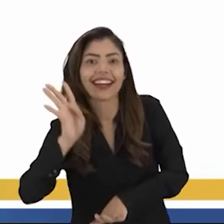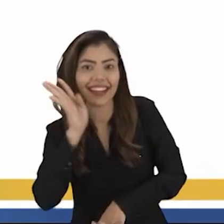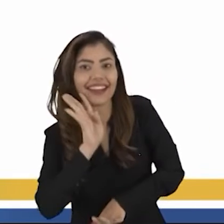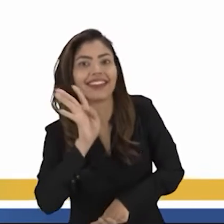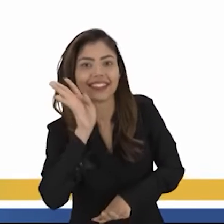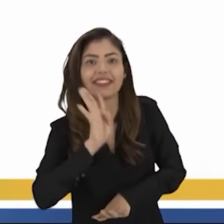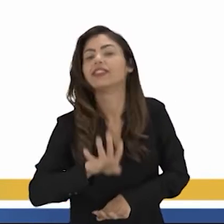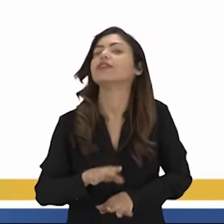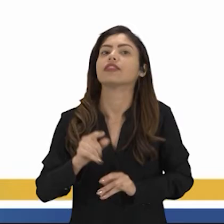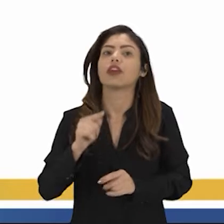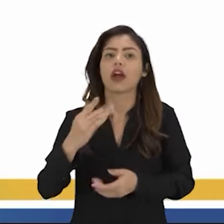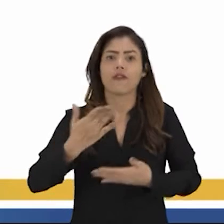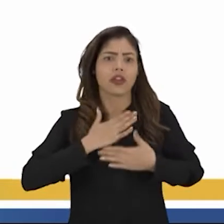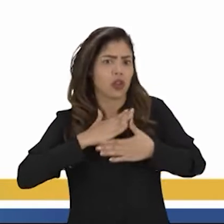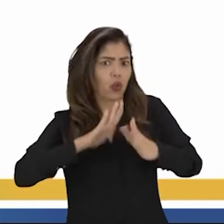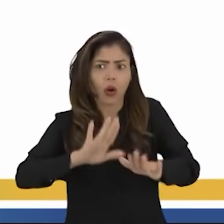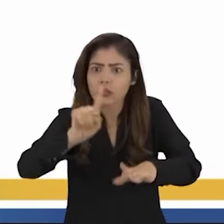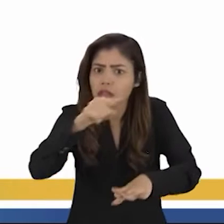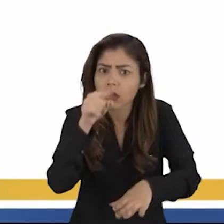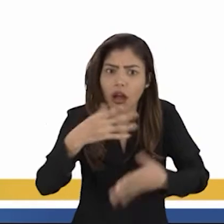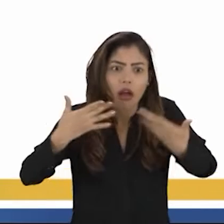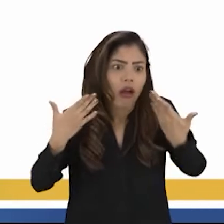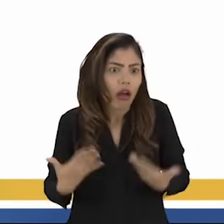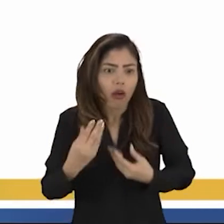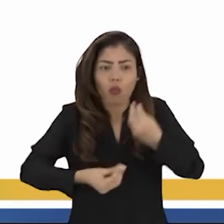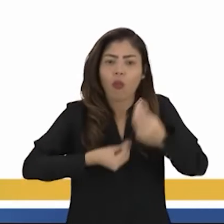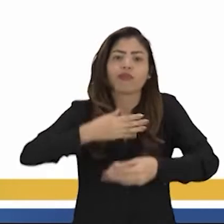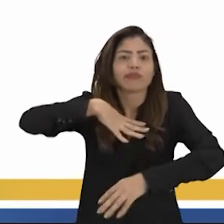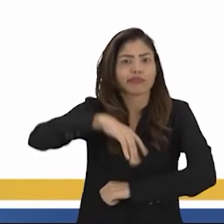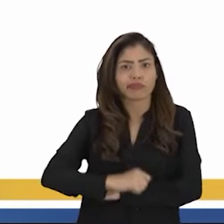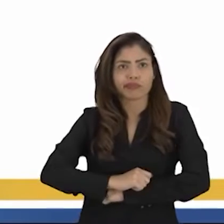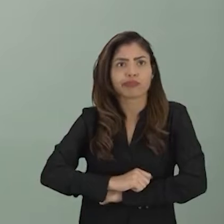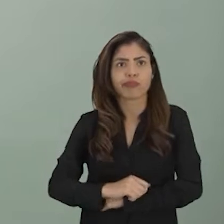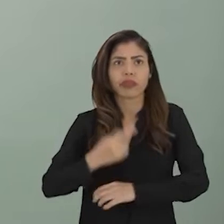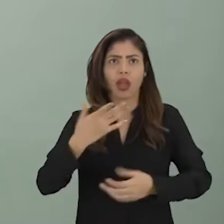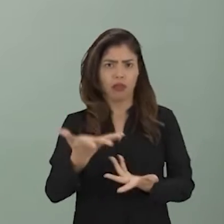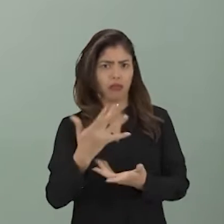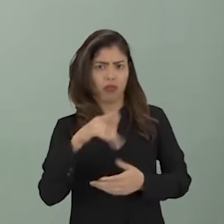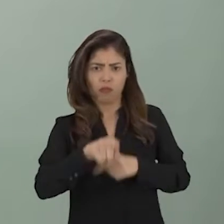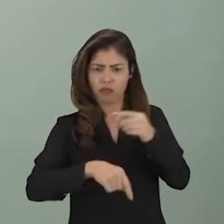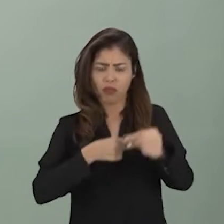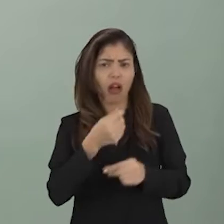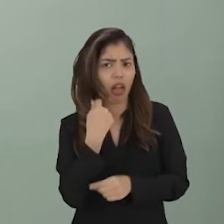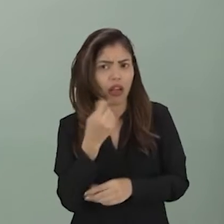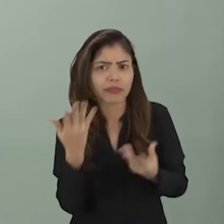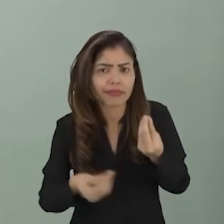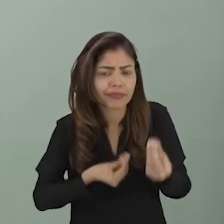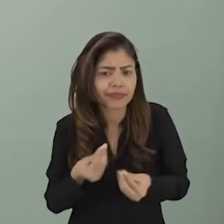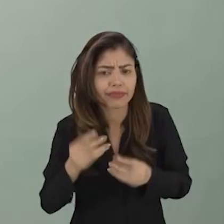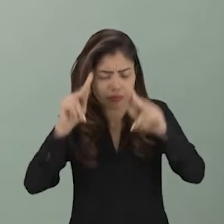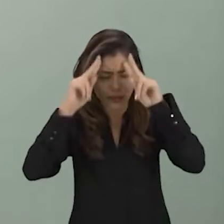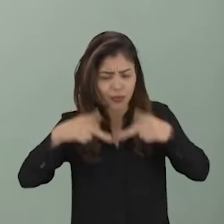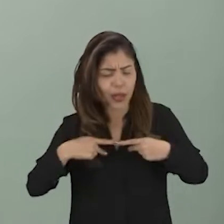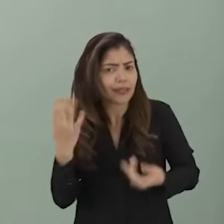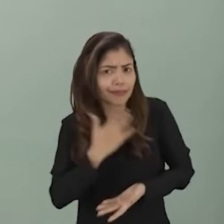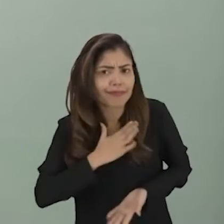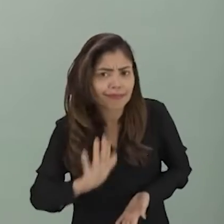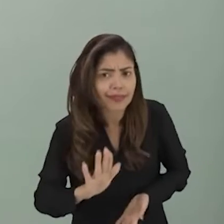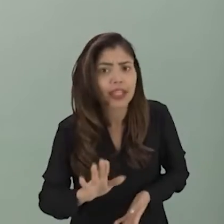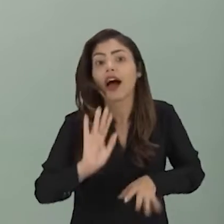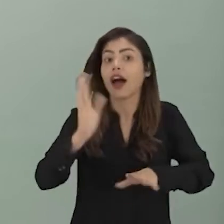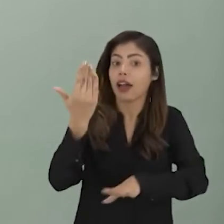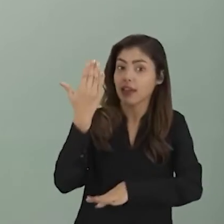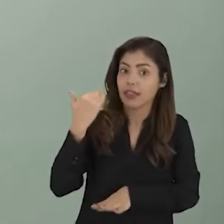legal! Você não gosta de sorvete? Como assim, né? Existe um ser humano que não gosta de sorvete? Então, além do